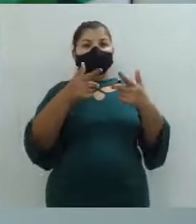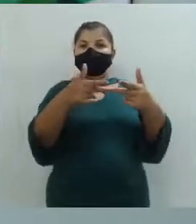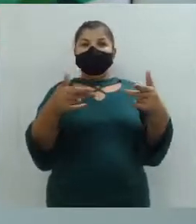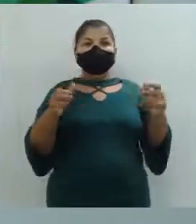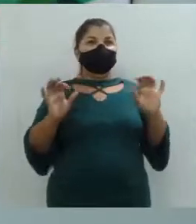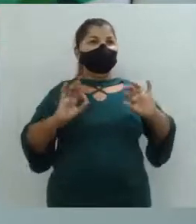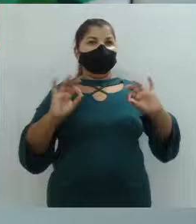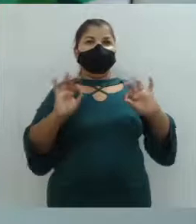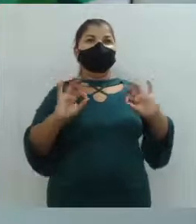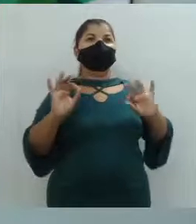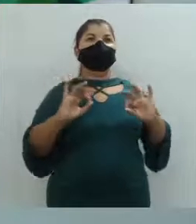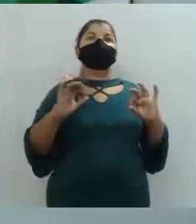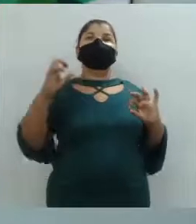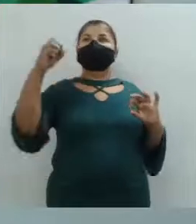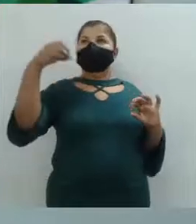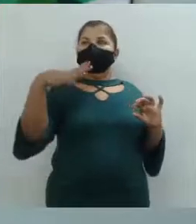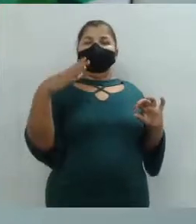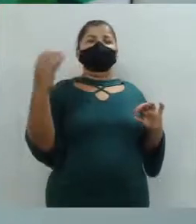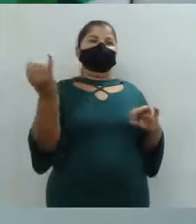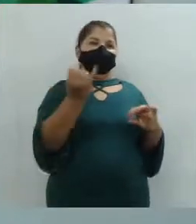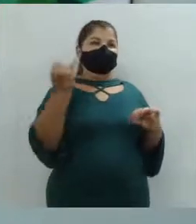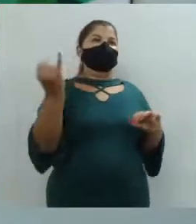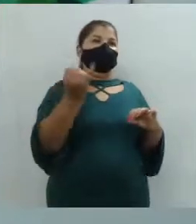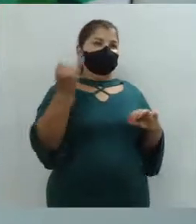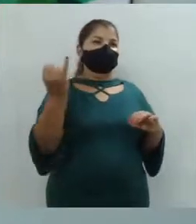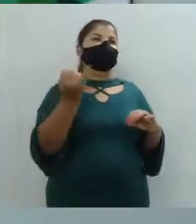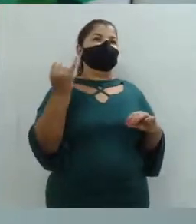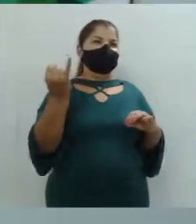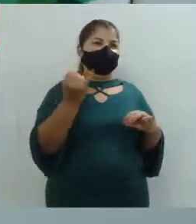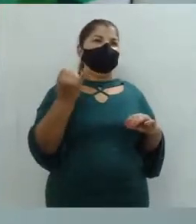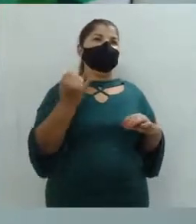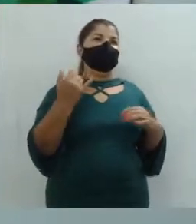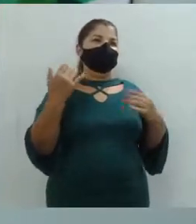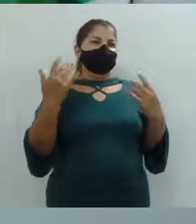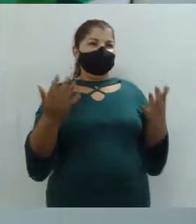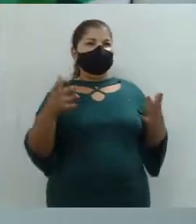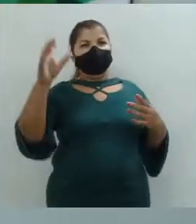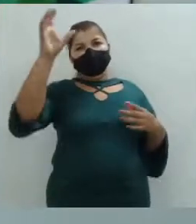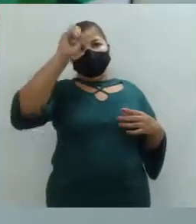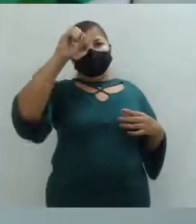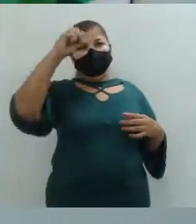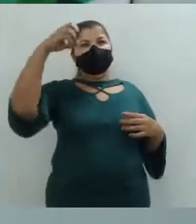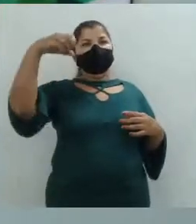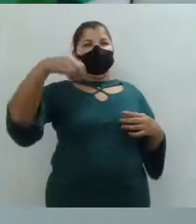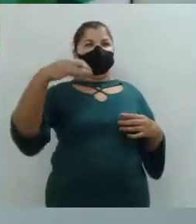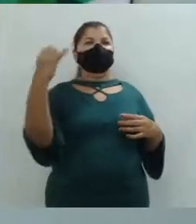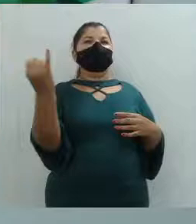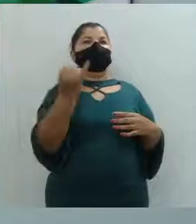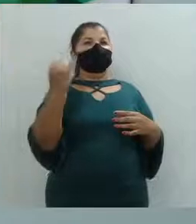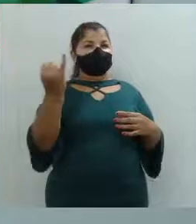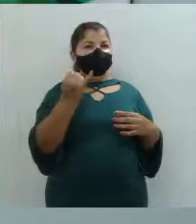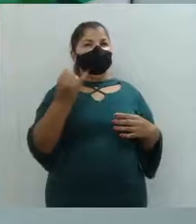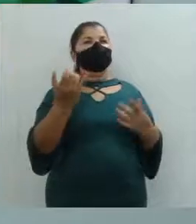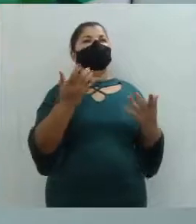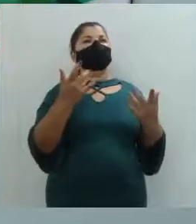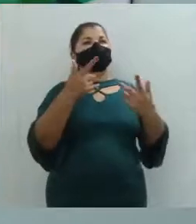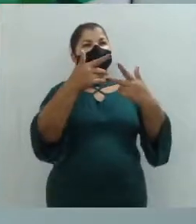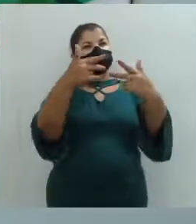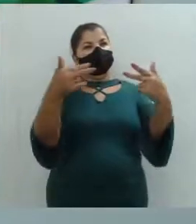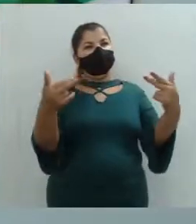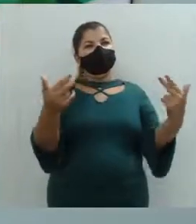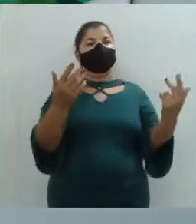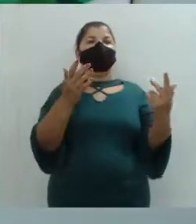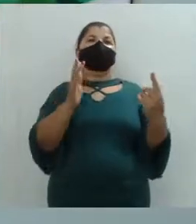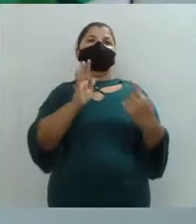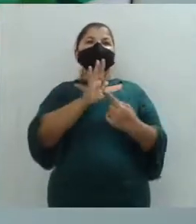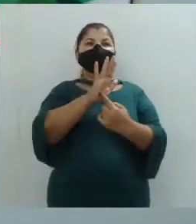ali. Luz é importantíssima, né? Aprendemos que a luz é importante em elementos de representação para as obras de arte, conhecemos a técnica de